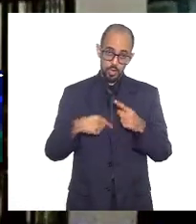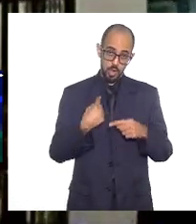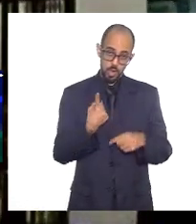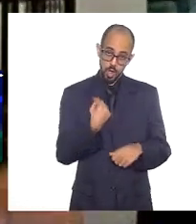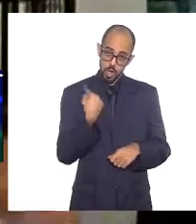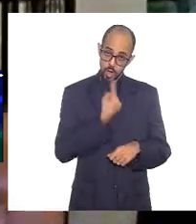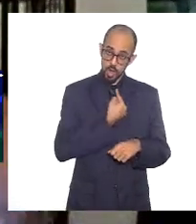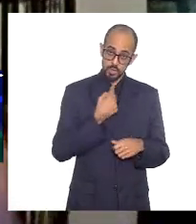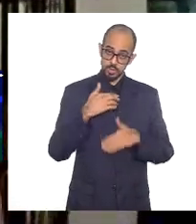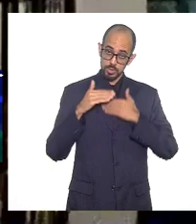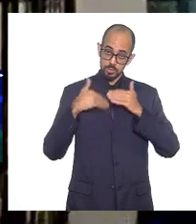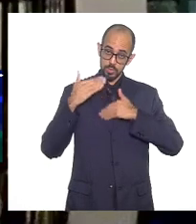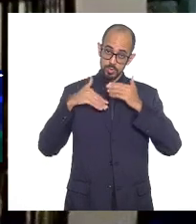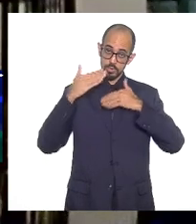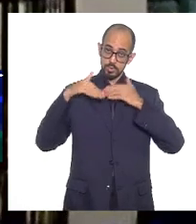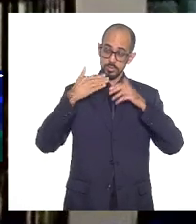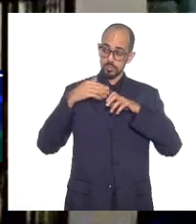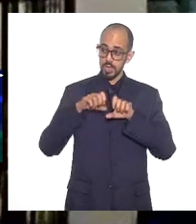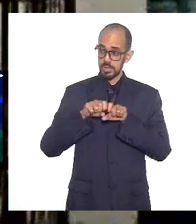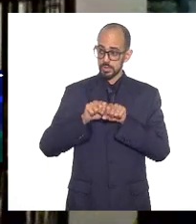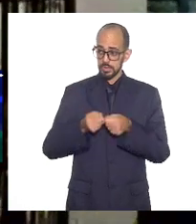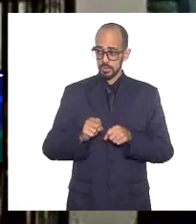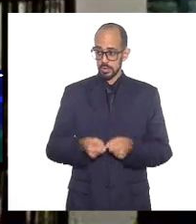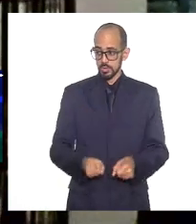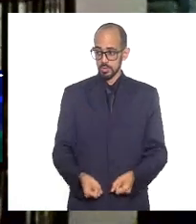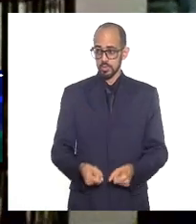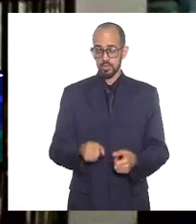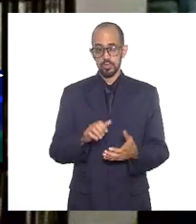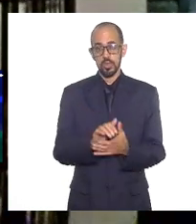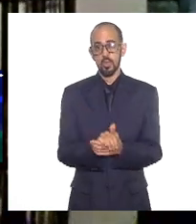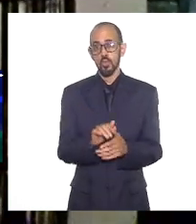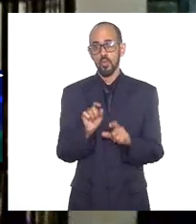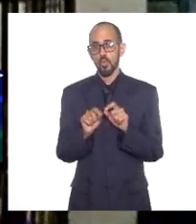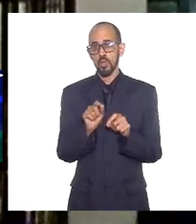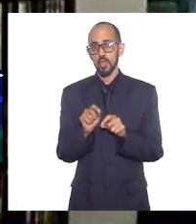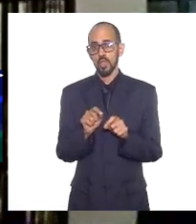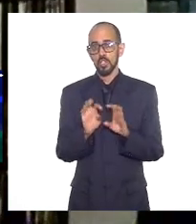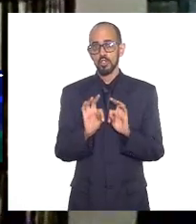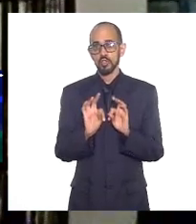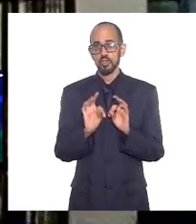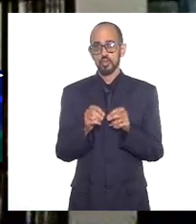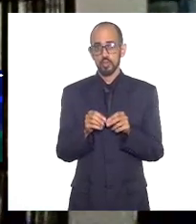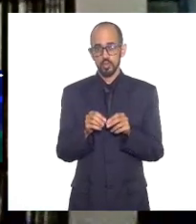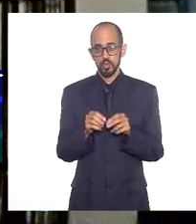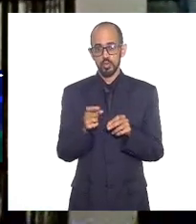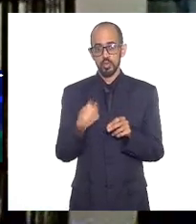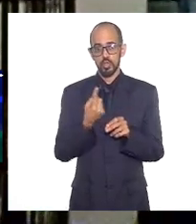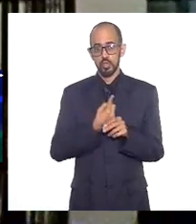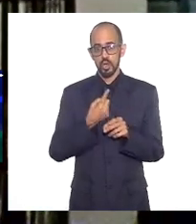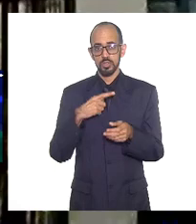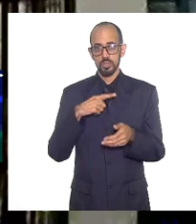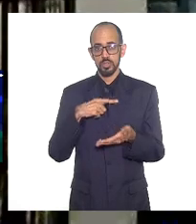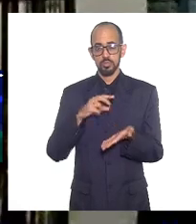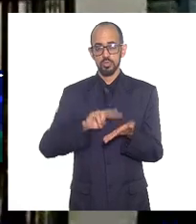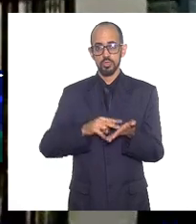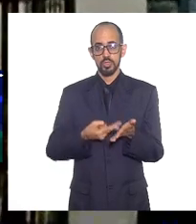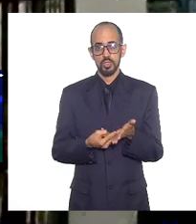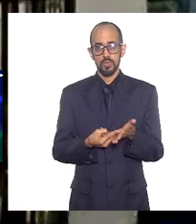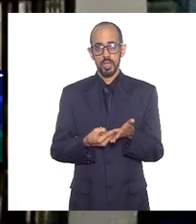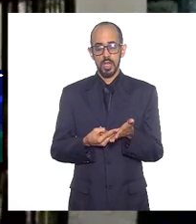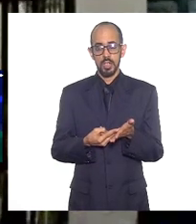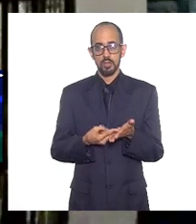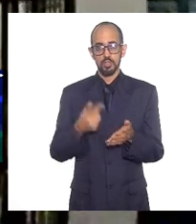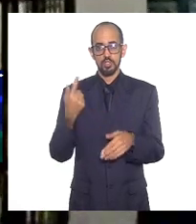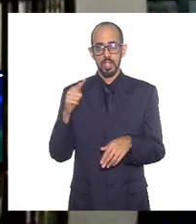avançando na desconstrução exatamente de tudo aquilo que tenha o significado de garantir